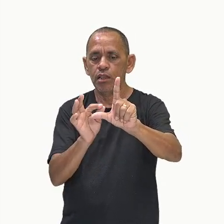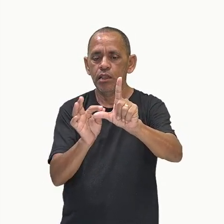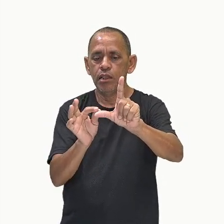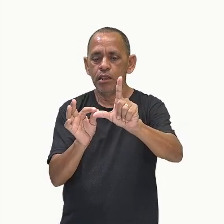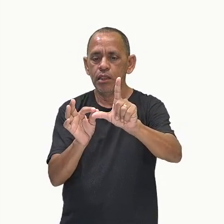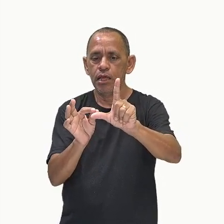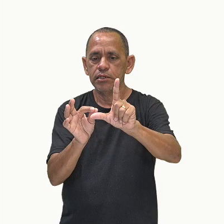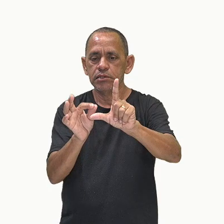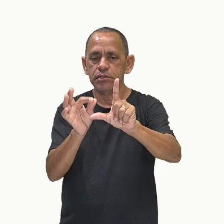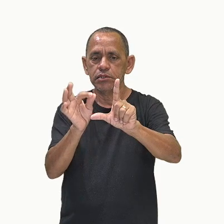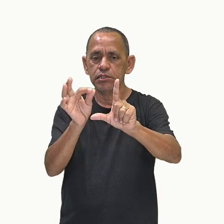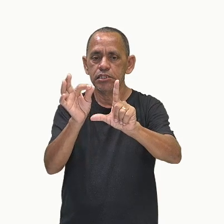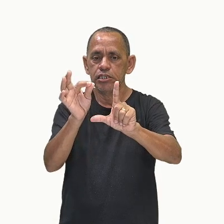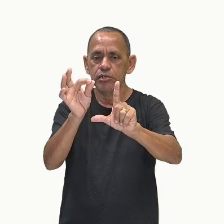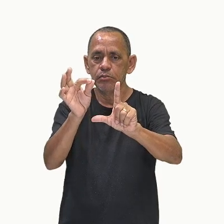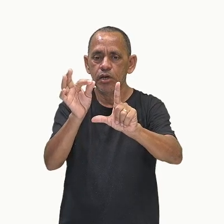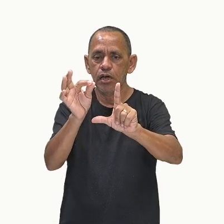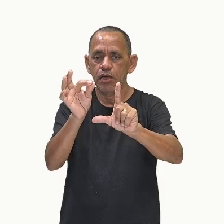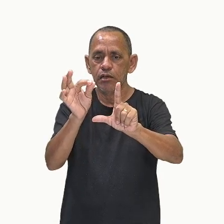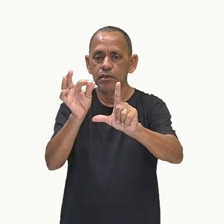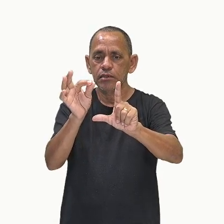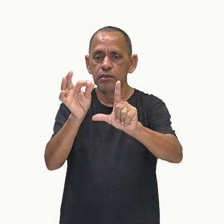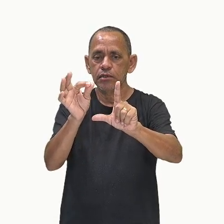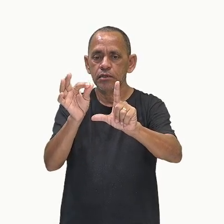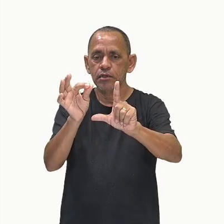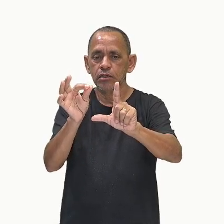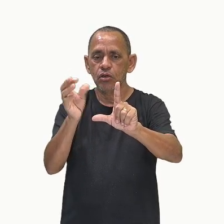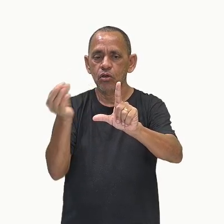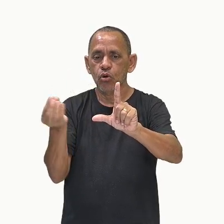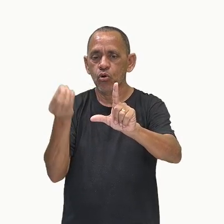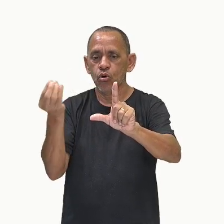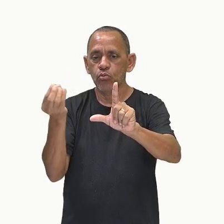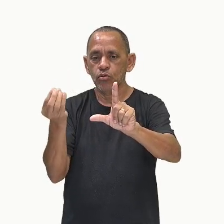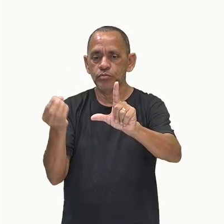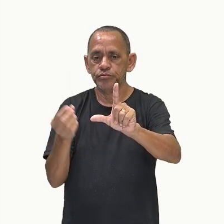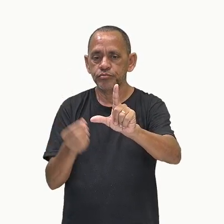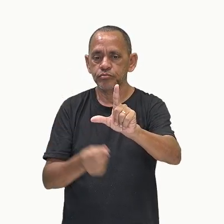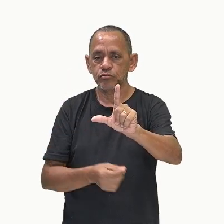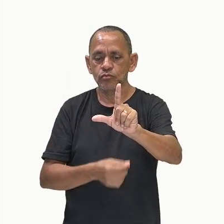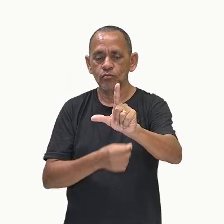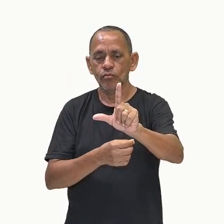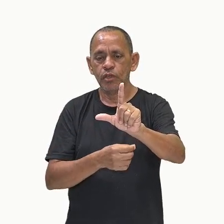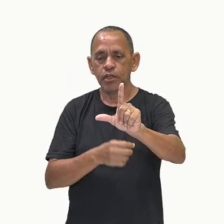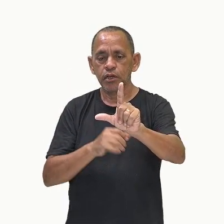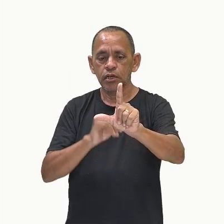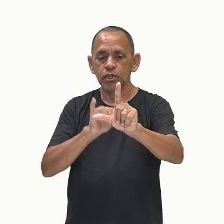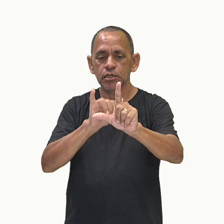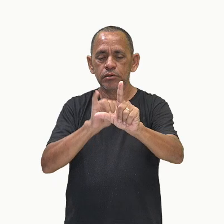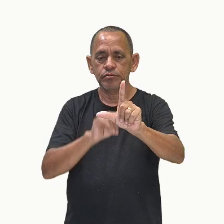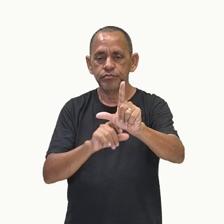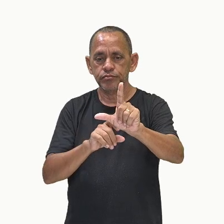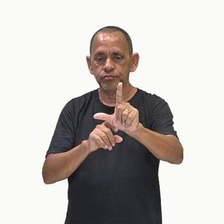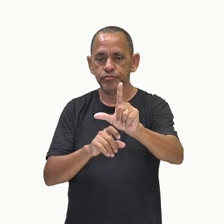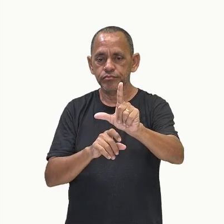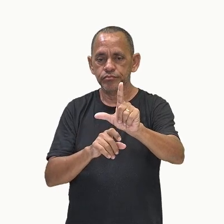vai ser, para x, ele vai assumir o valor 1, correto? E para